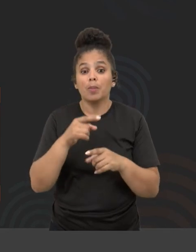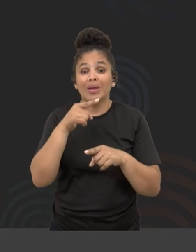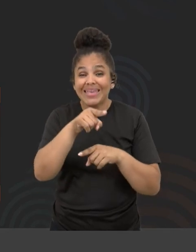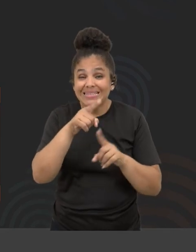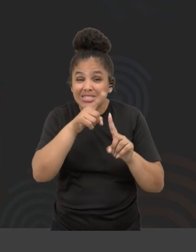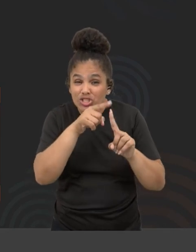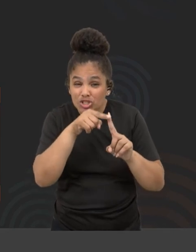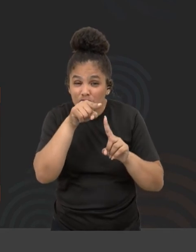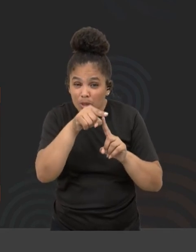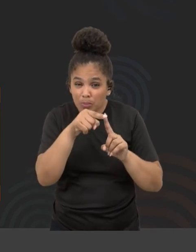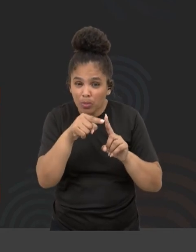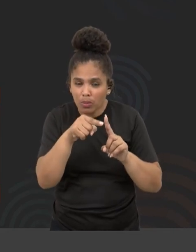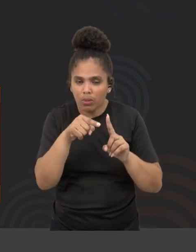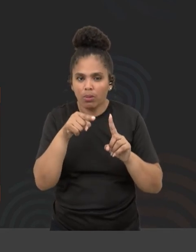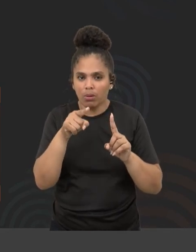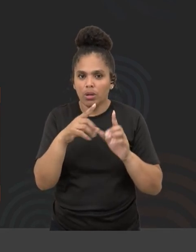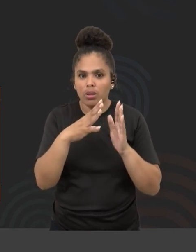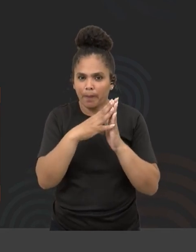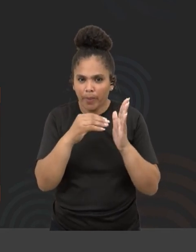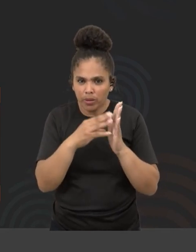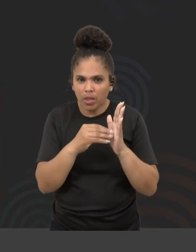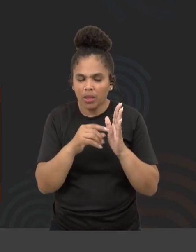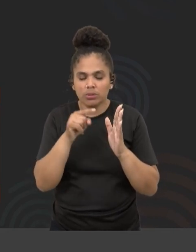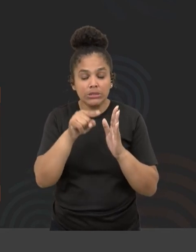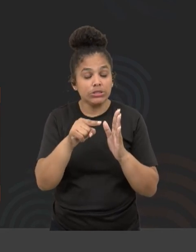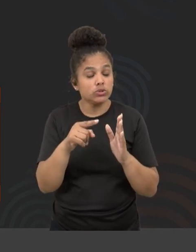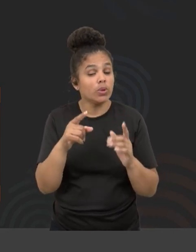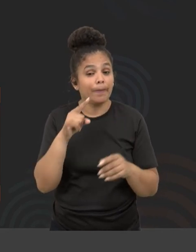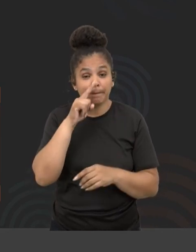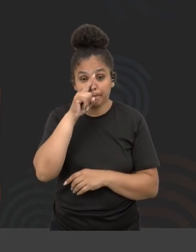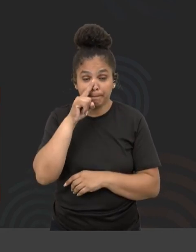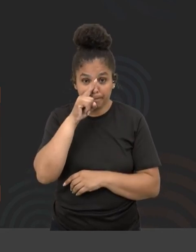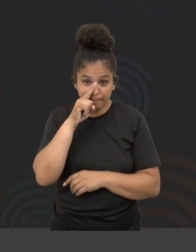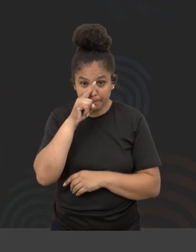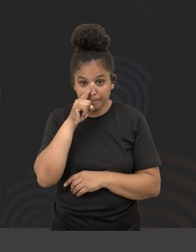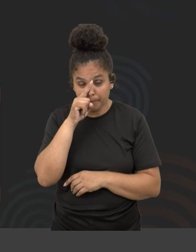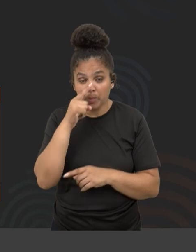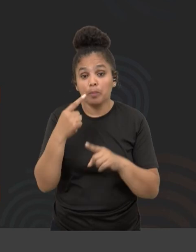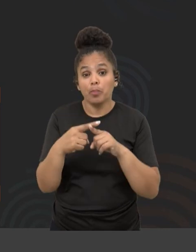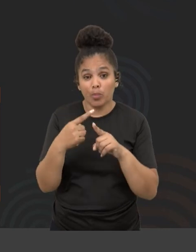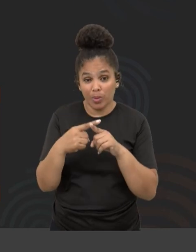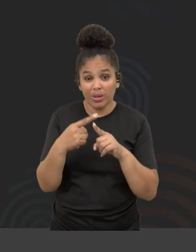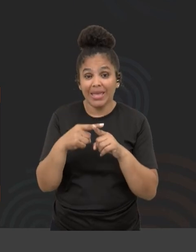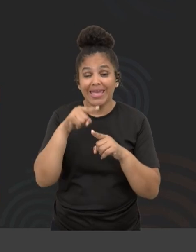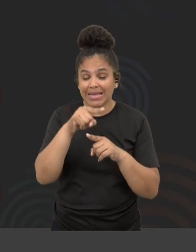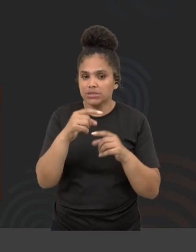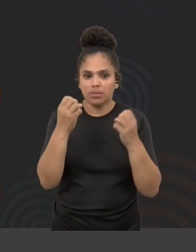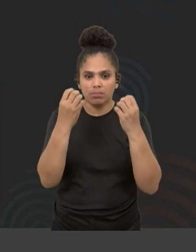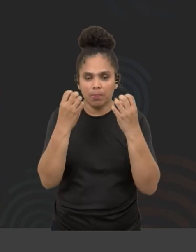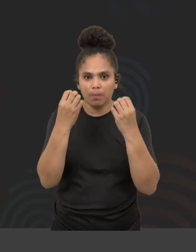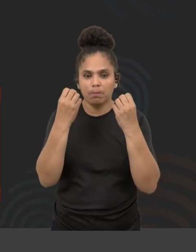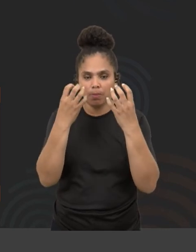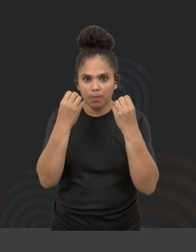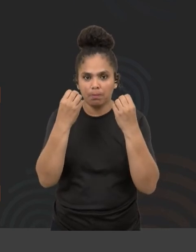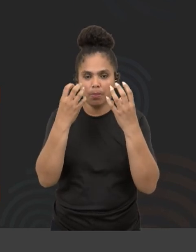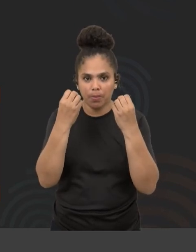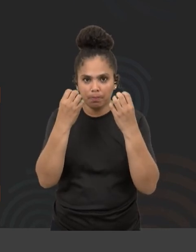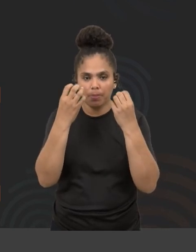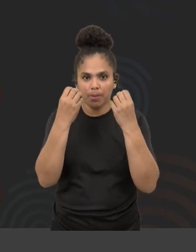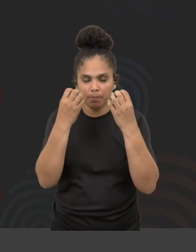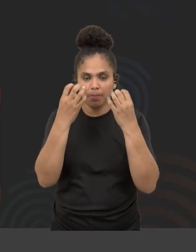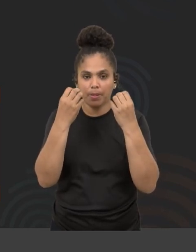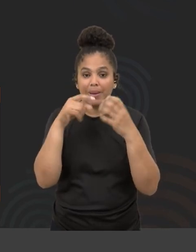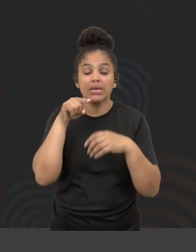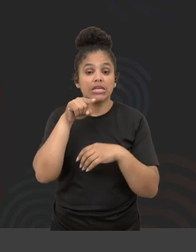esse tipo de efeito, ele é muito danoso, por conta do excesso de piscadas,